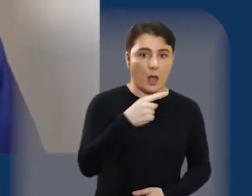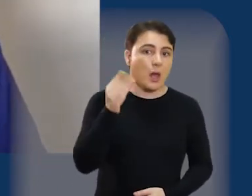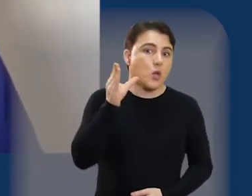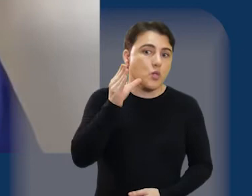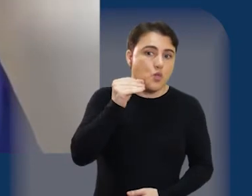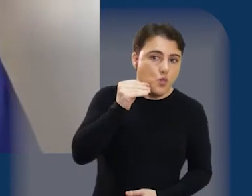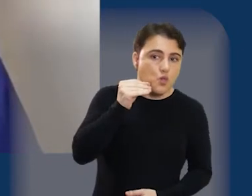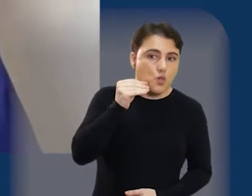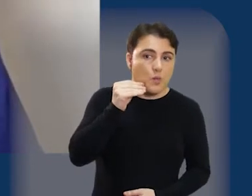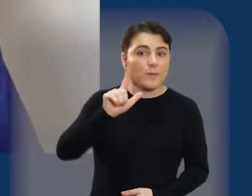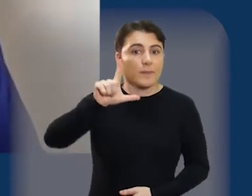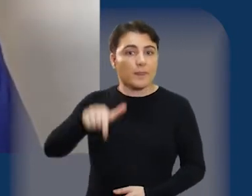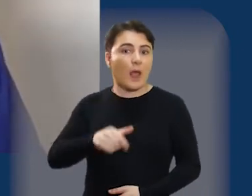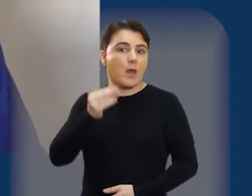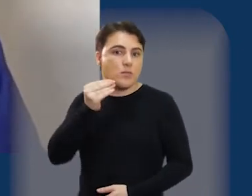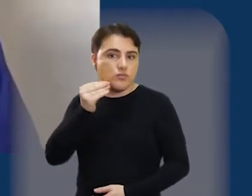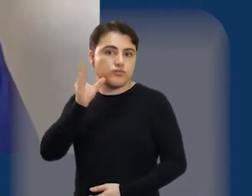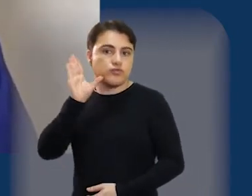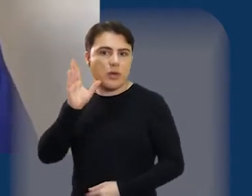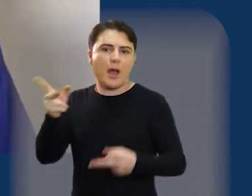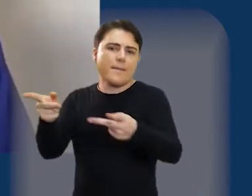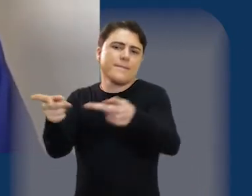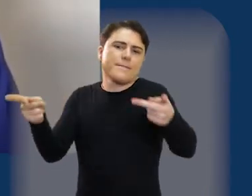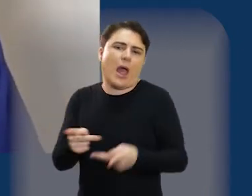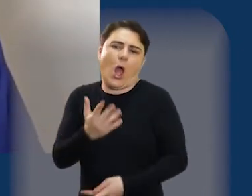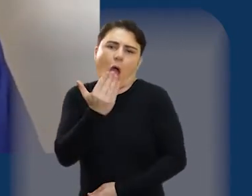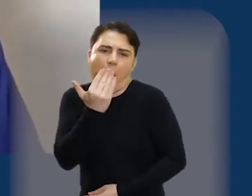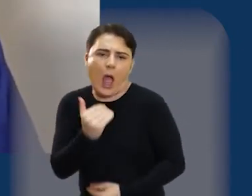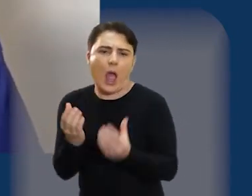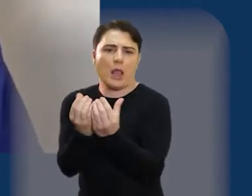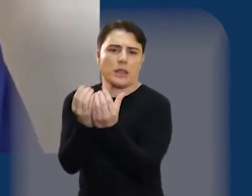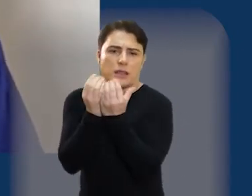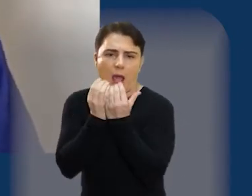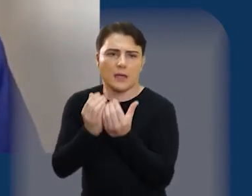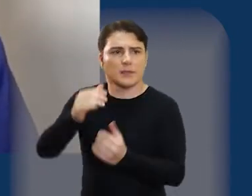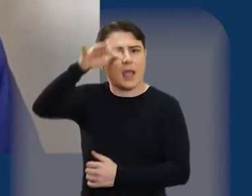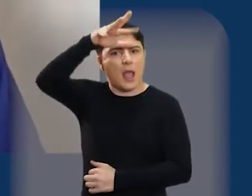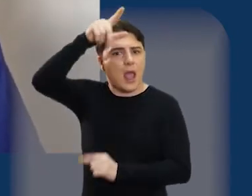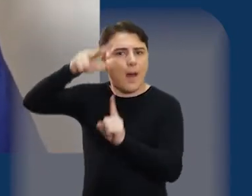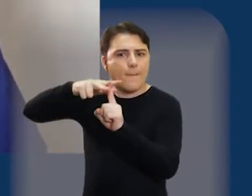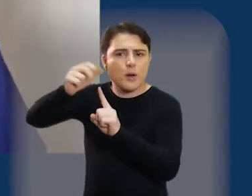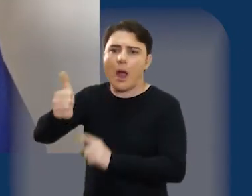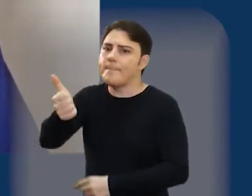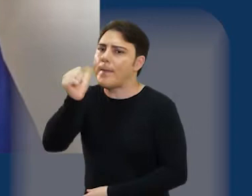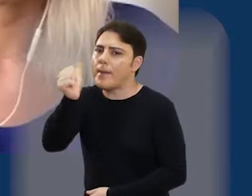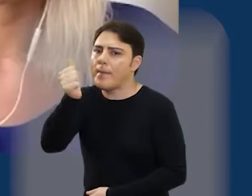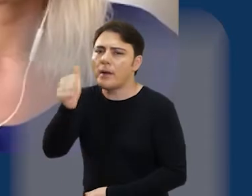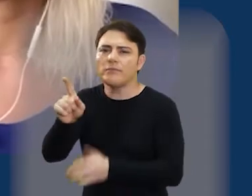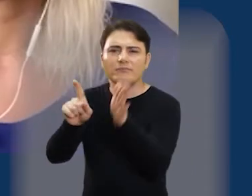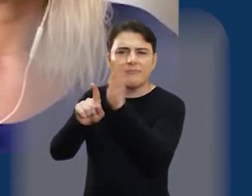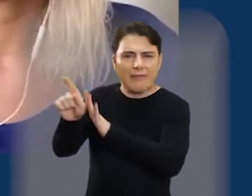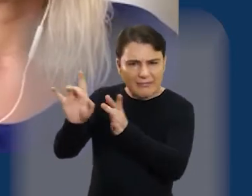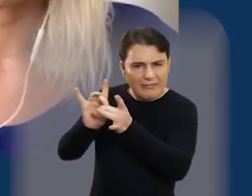pizza, fast food, refrigerante. Isso pode ou está totalmente errado?